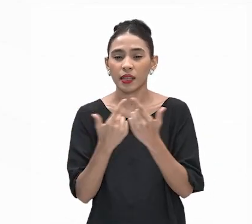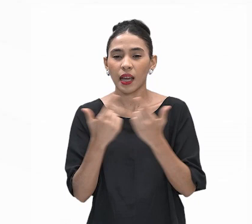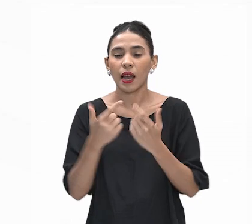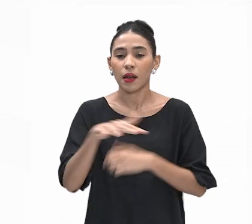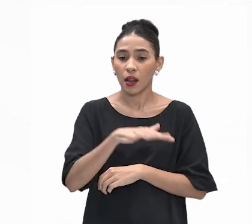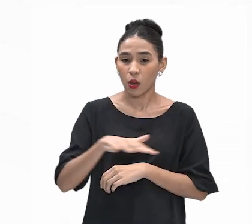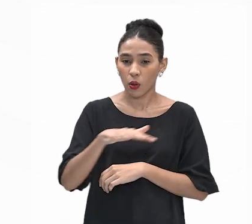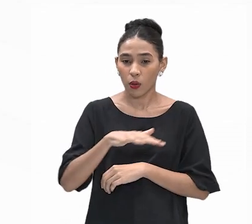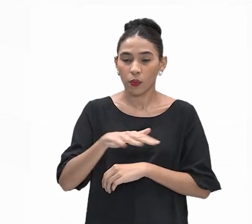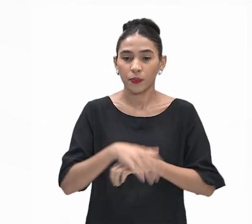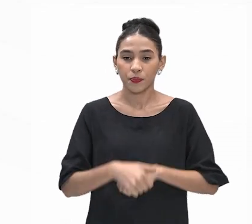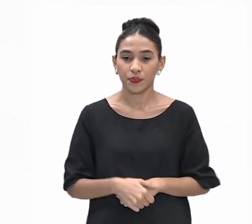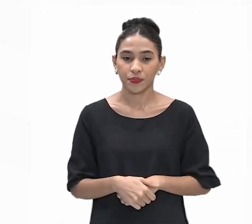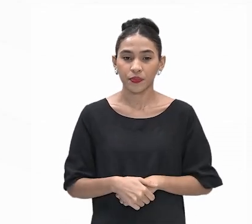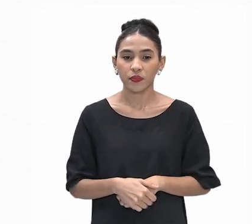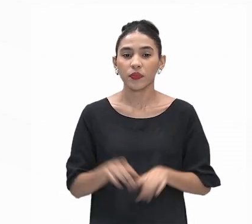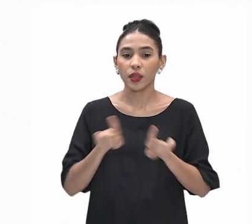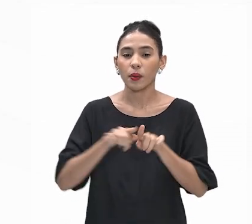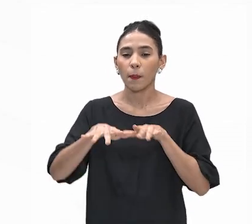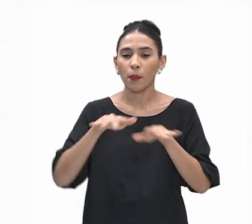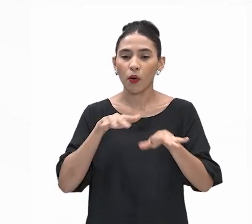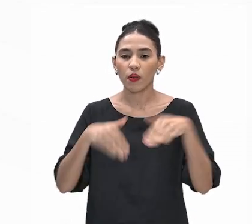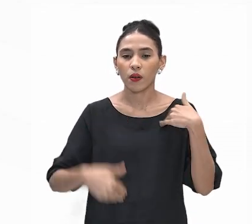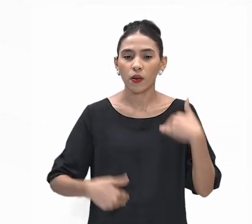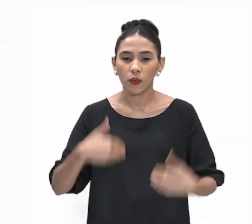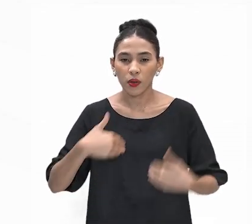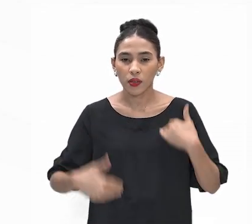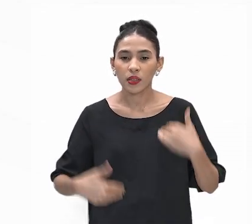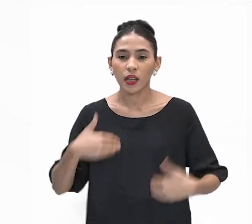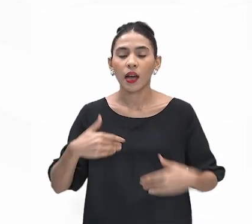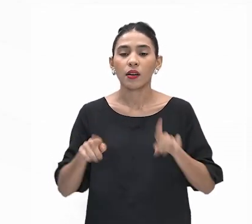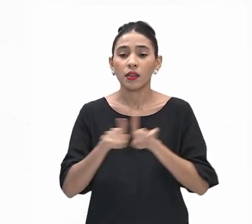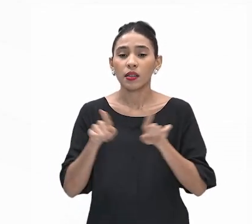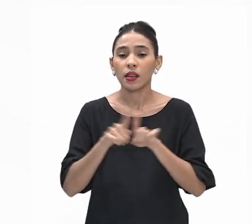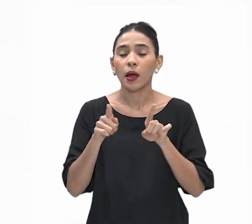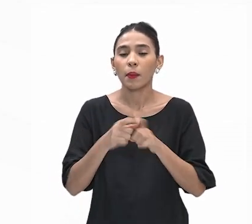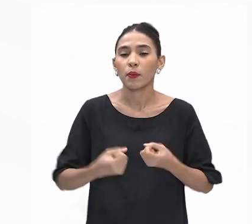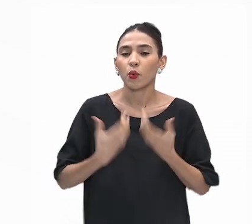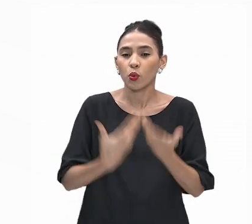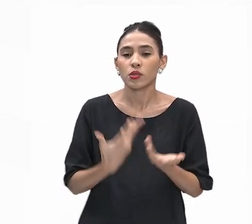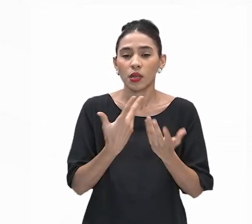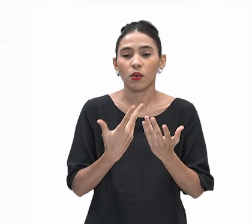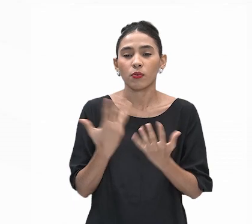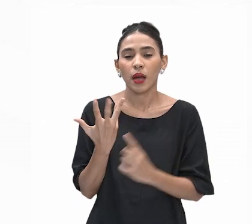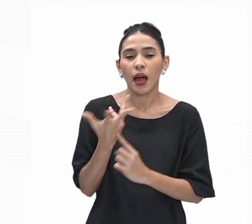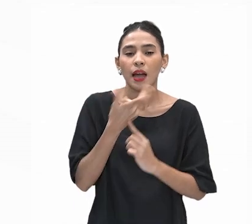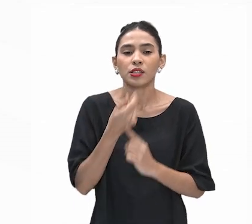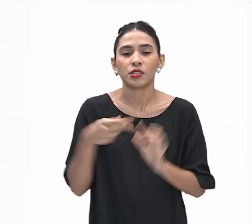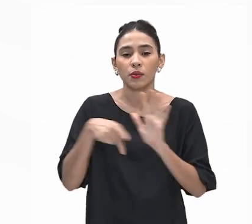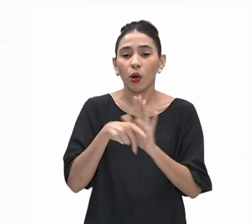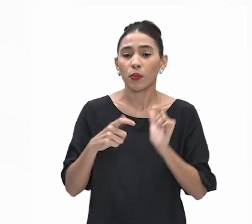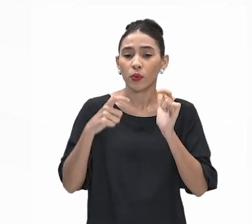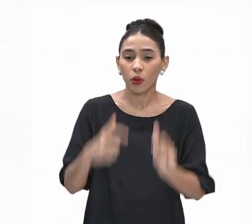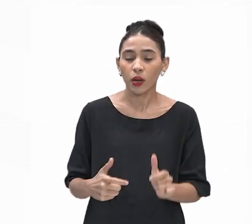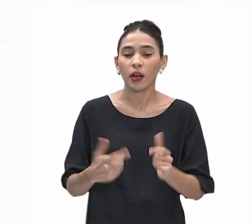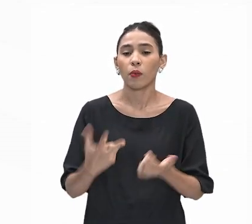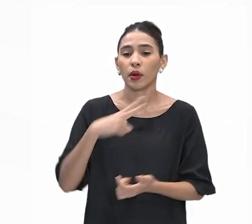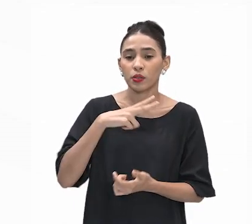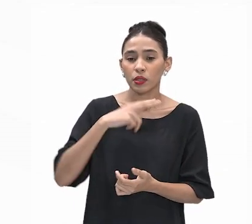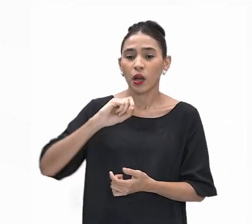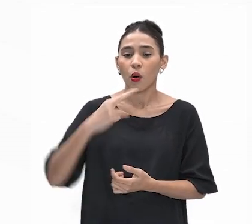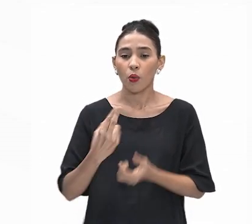âmbito local. Movimentos corporais em manifestações artísticas produzidas em âmbito local, individuais